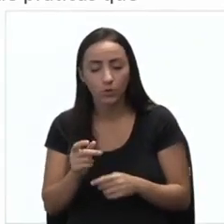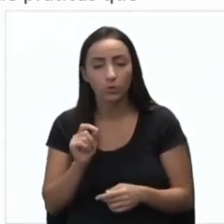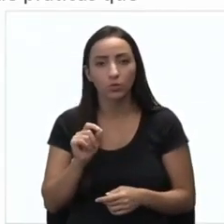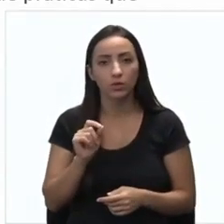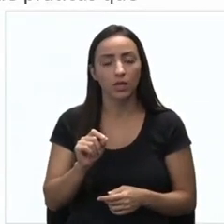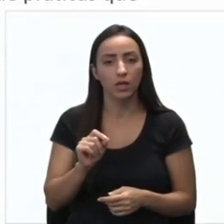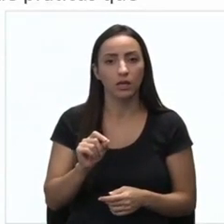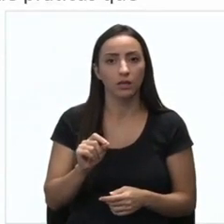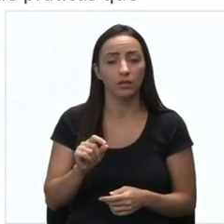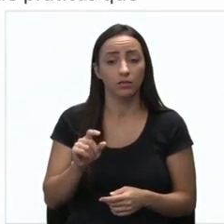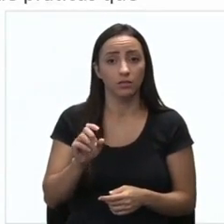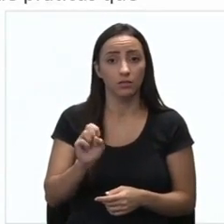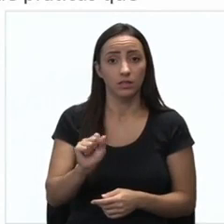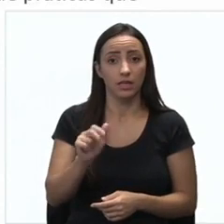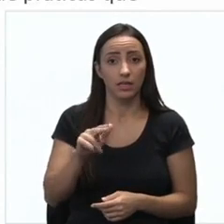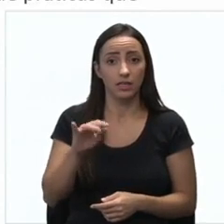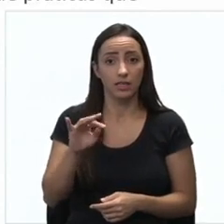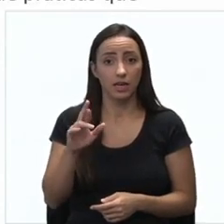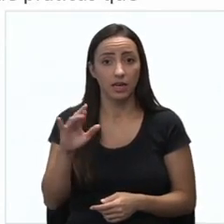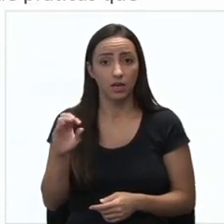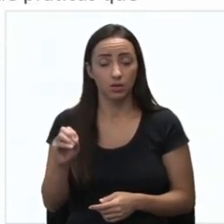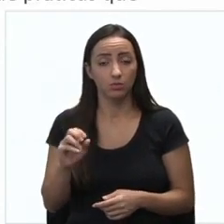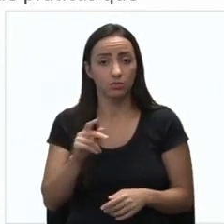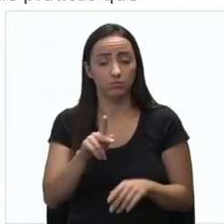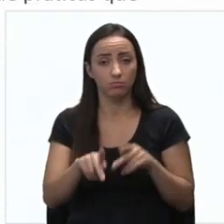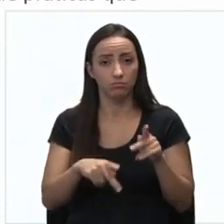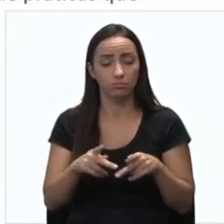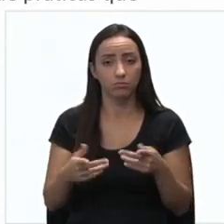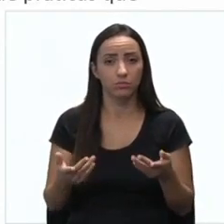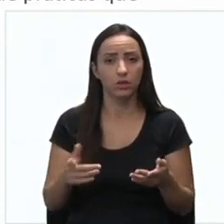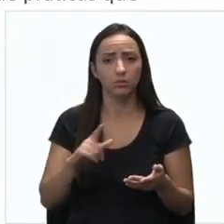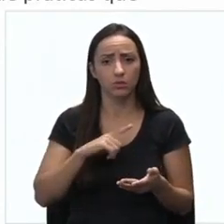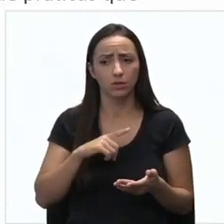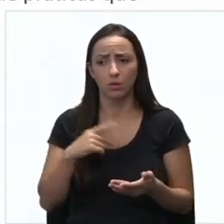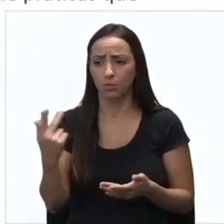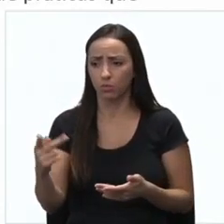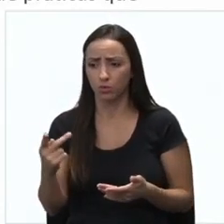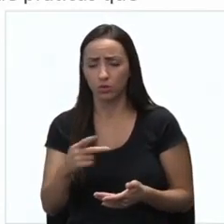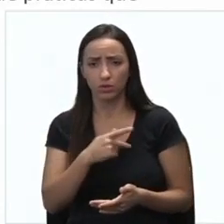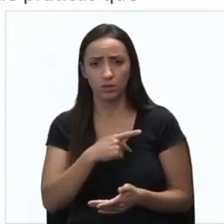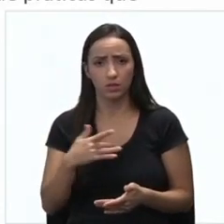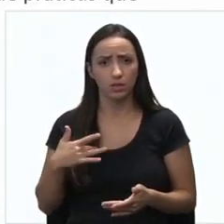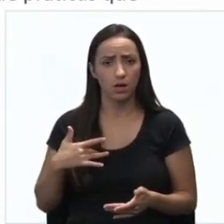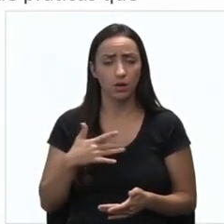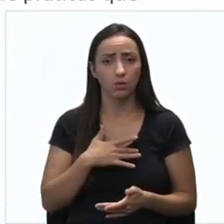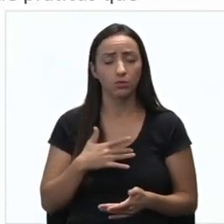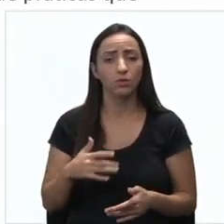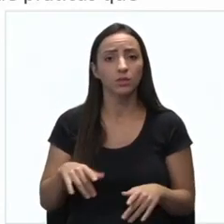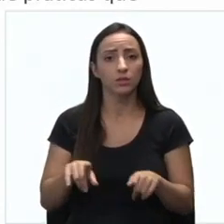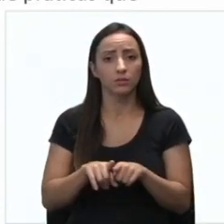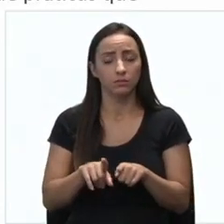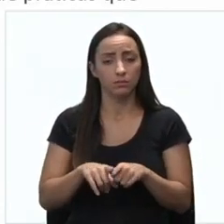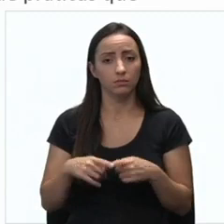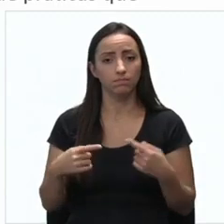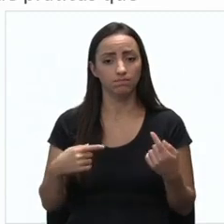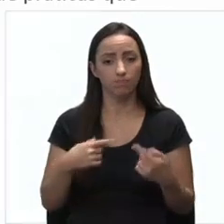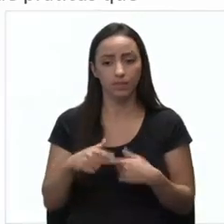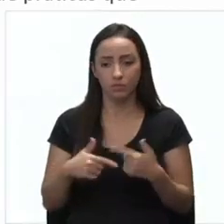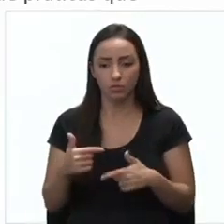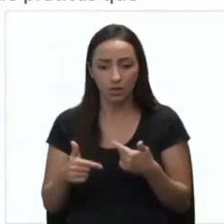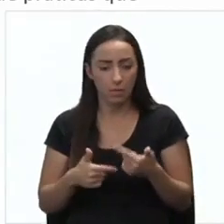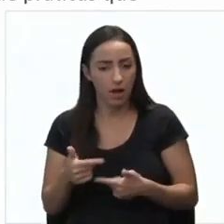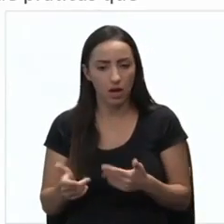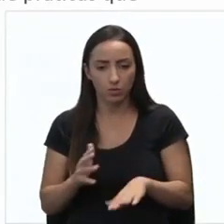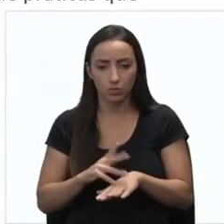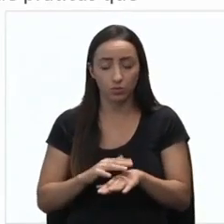da população. E as políticas de saúde, a relação entre os processos de trabalho,